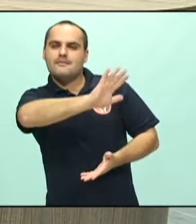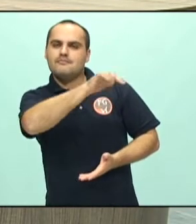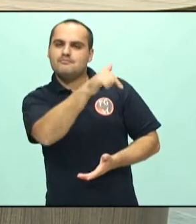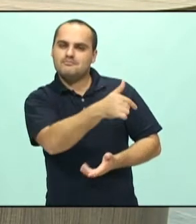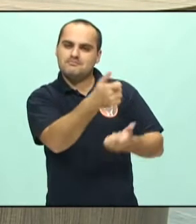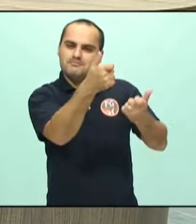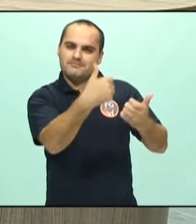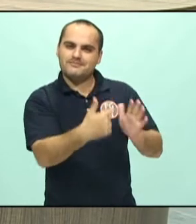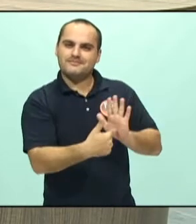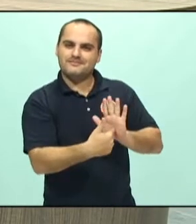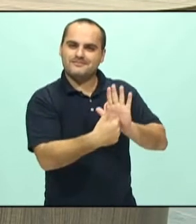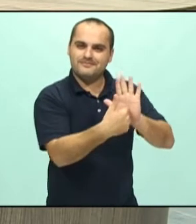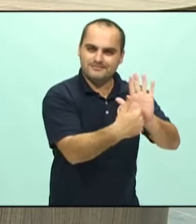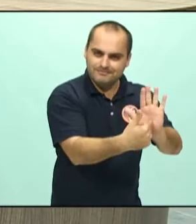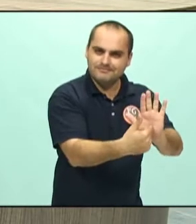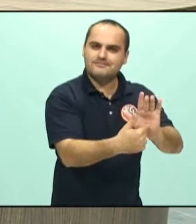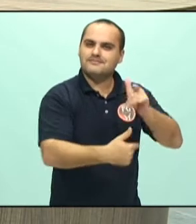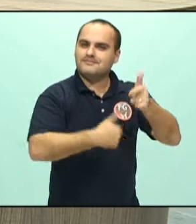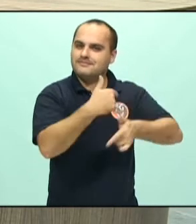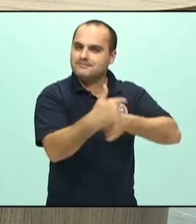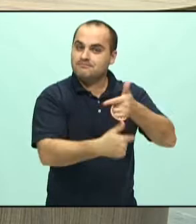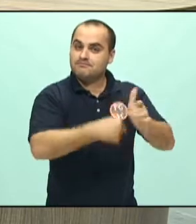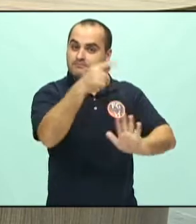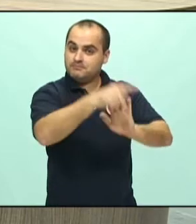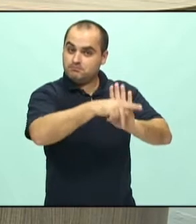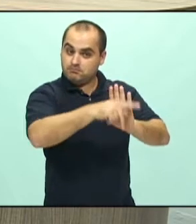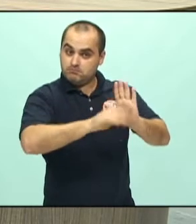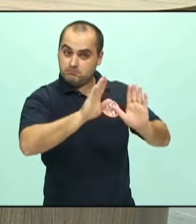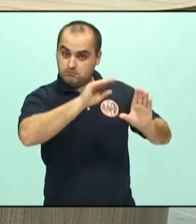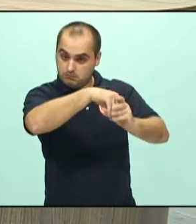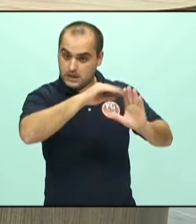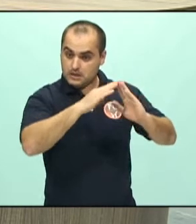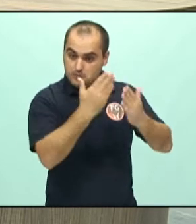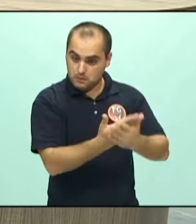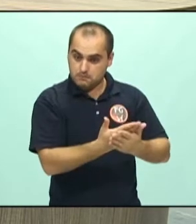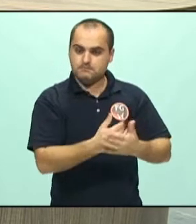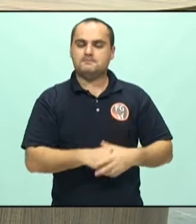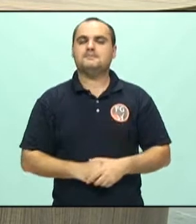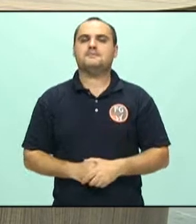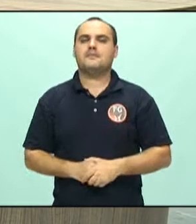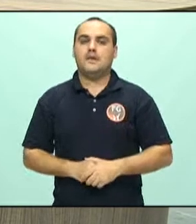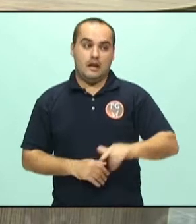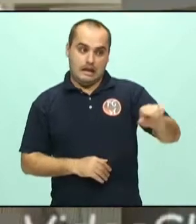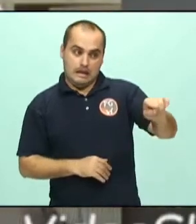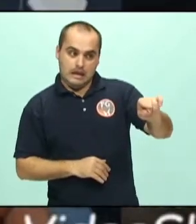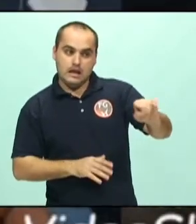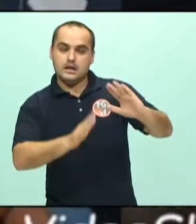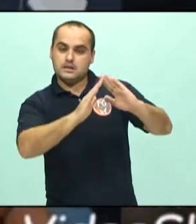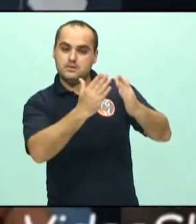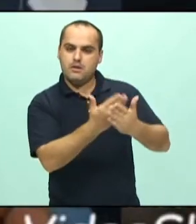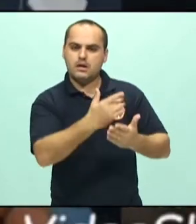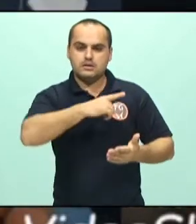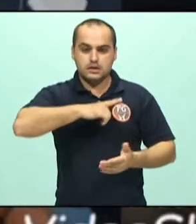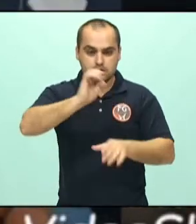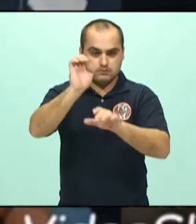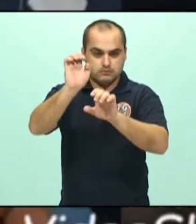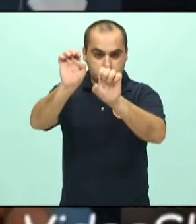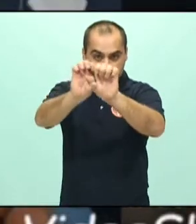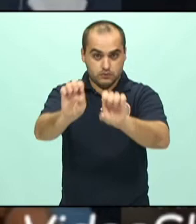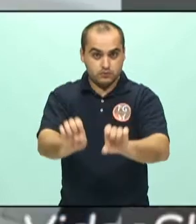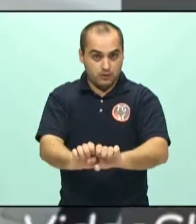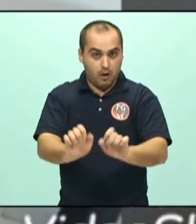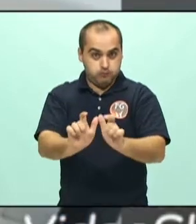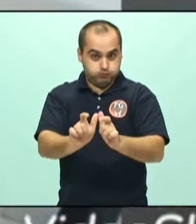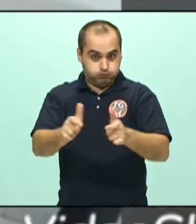mostram um pouco da realização desse projeto na escola. A escola, ela tem uma estrutura física